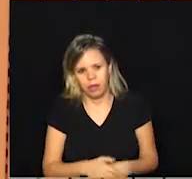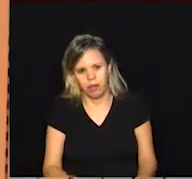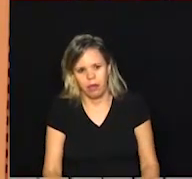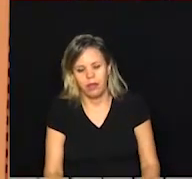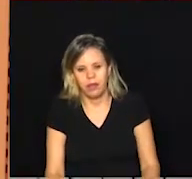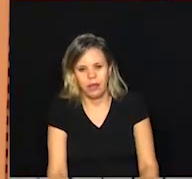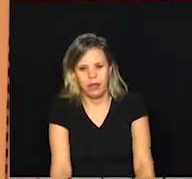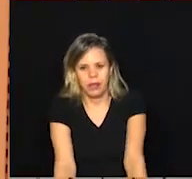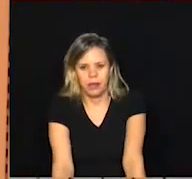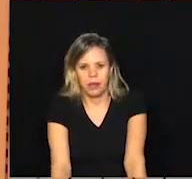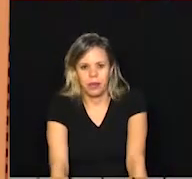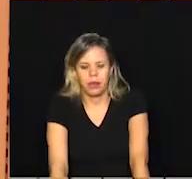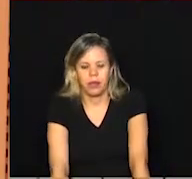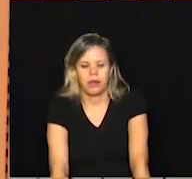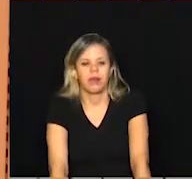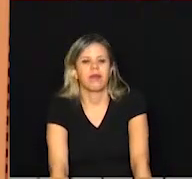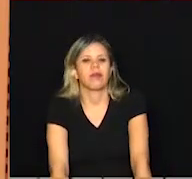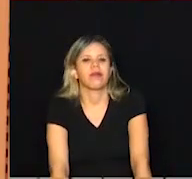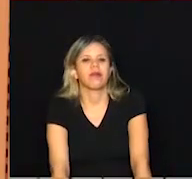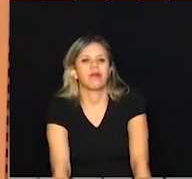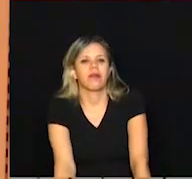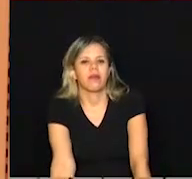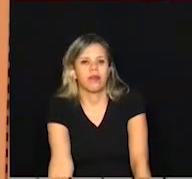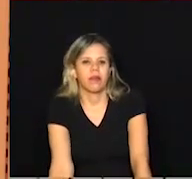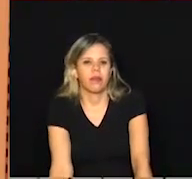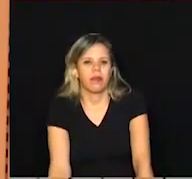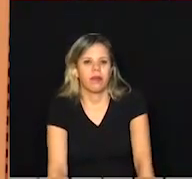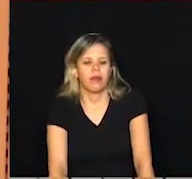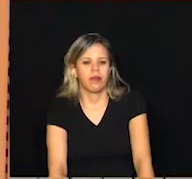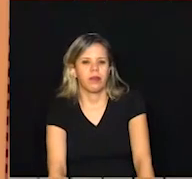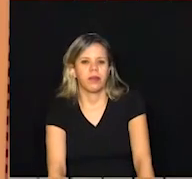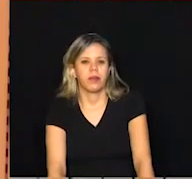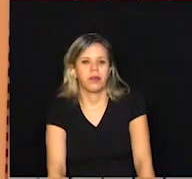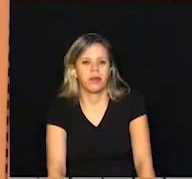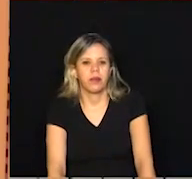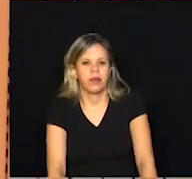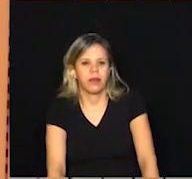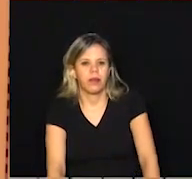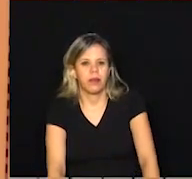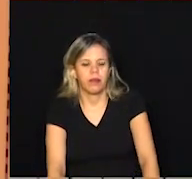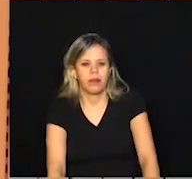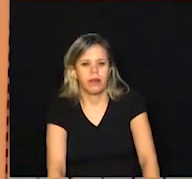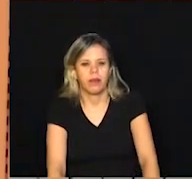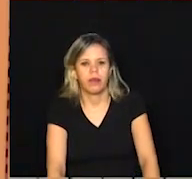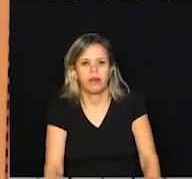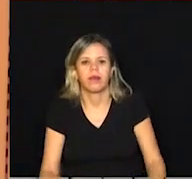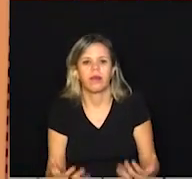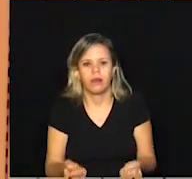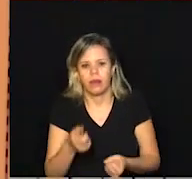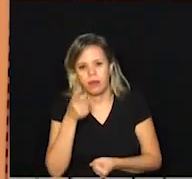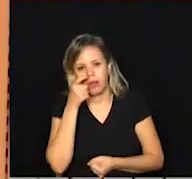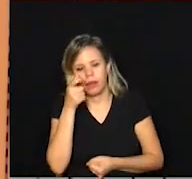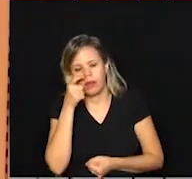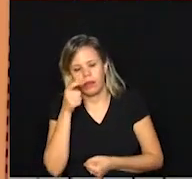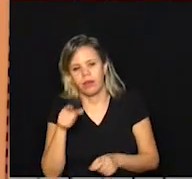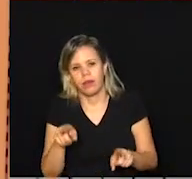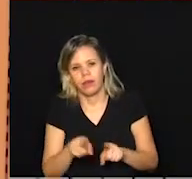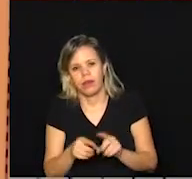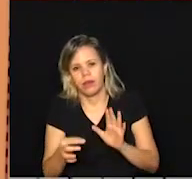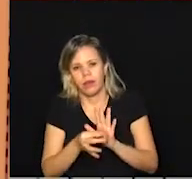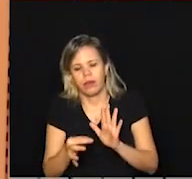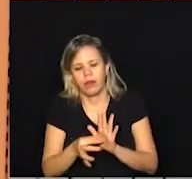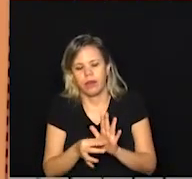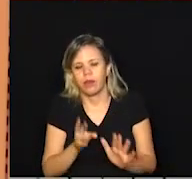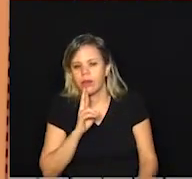a princípio foram esses os encaminhamentos Vamos ouvir então é a